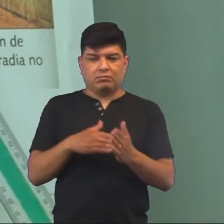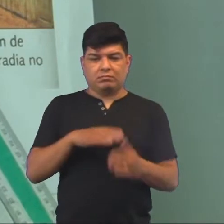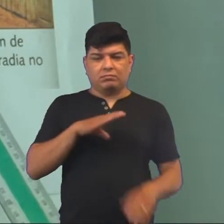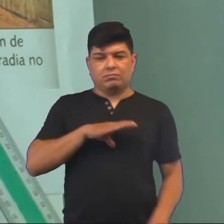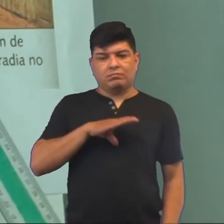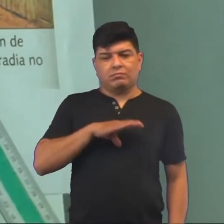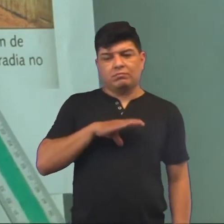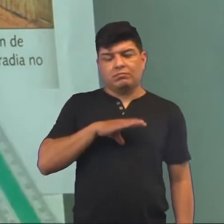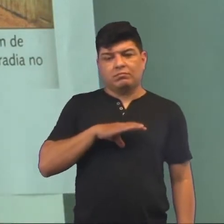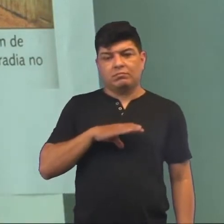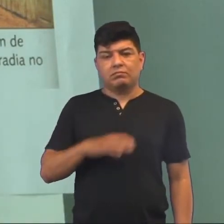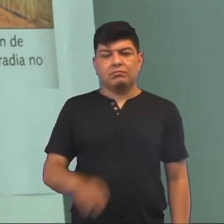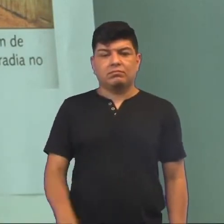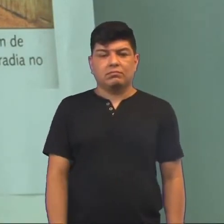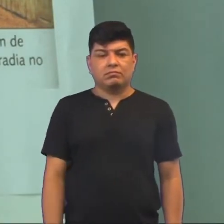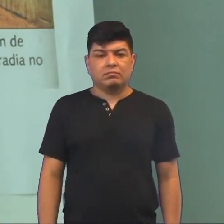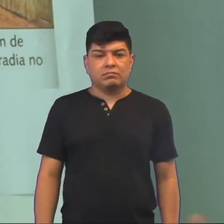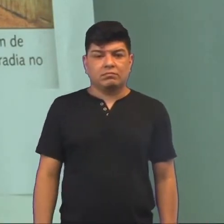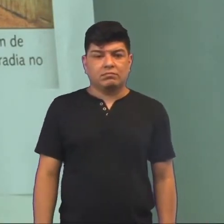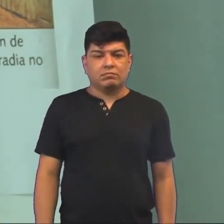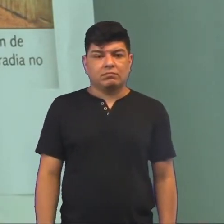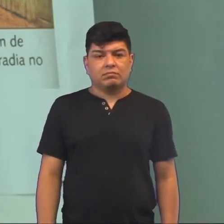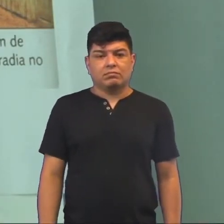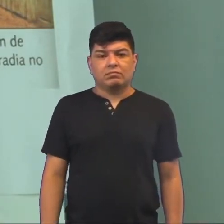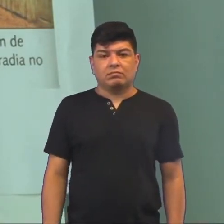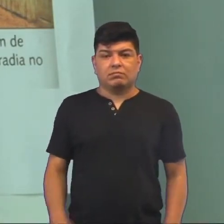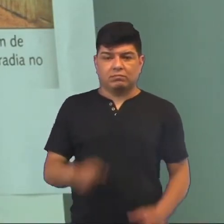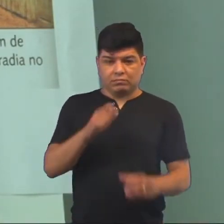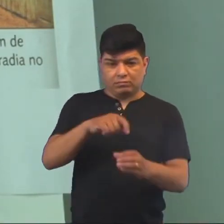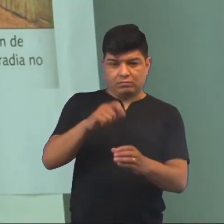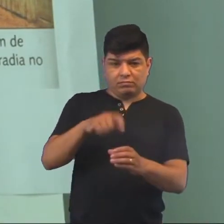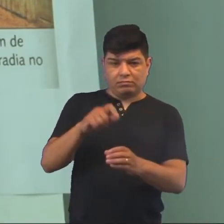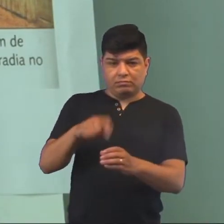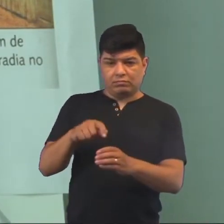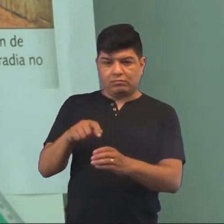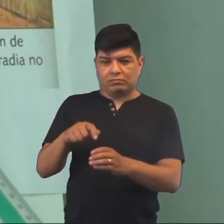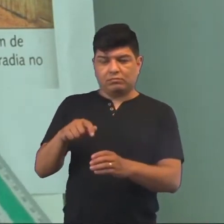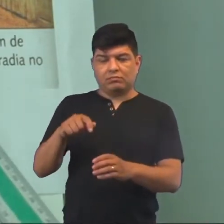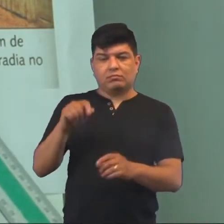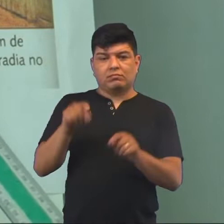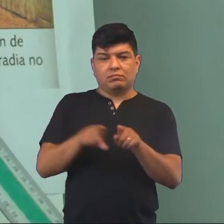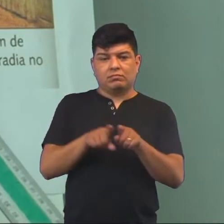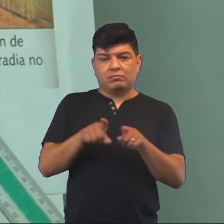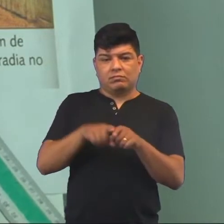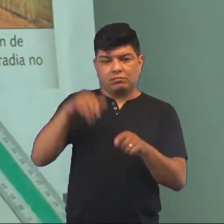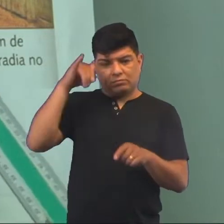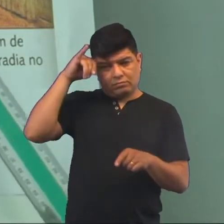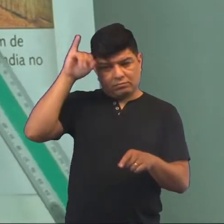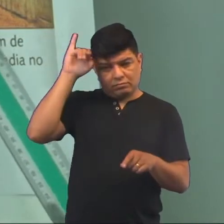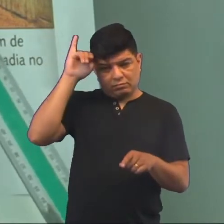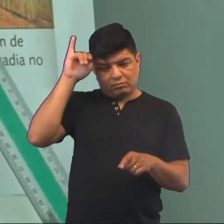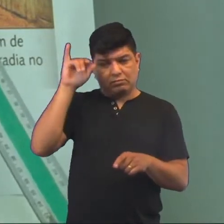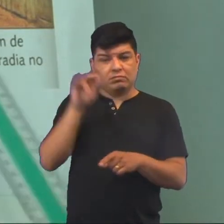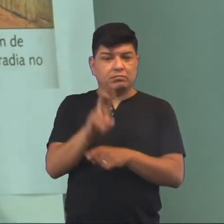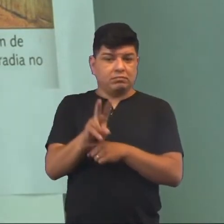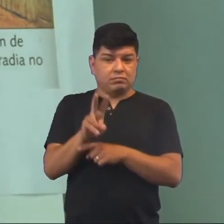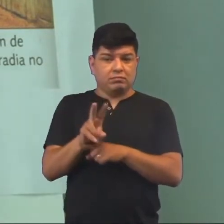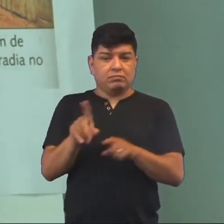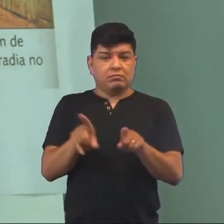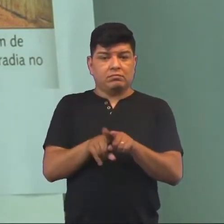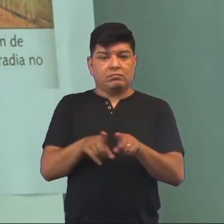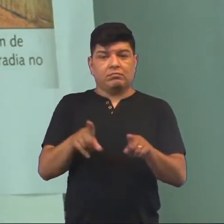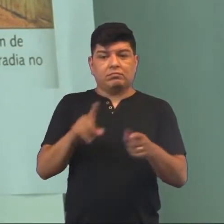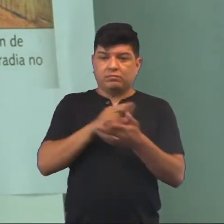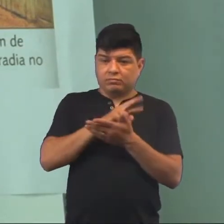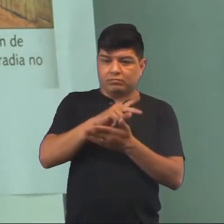Como eu falei, né? Anteriormente. O campo fornece à cidade muitos produtos obtidos, principalmente